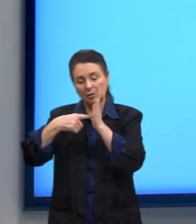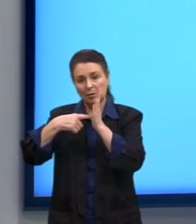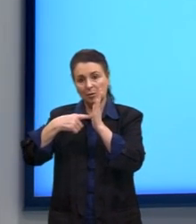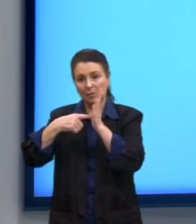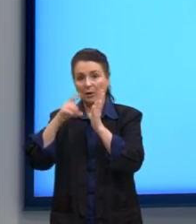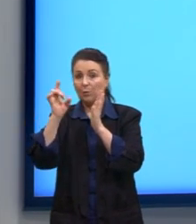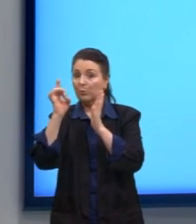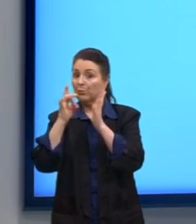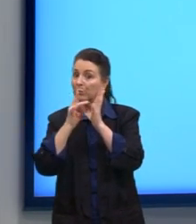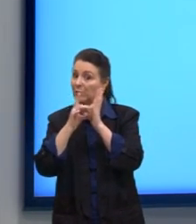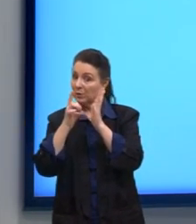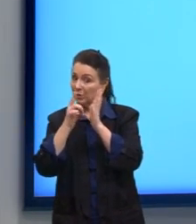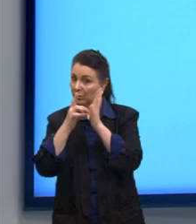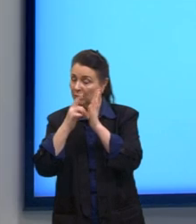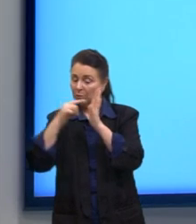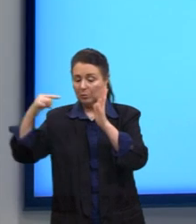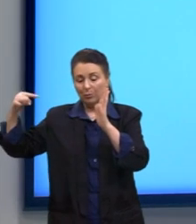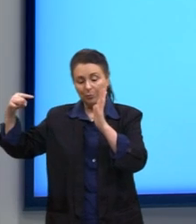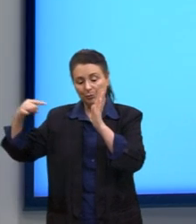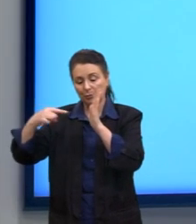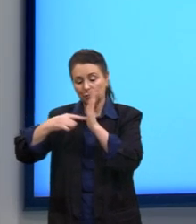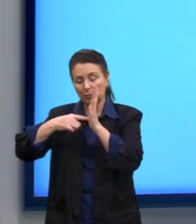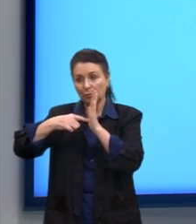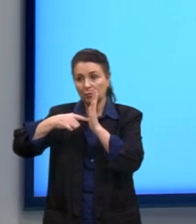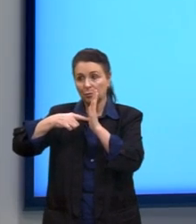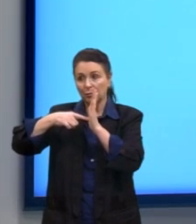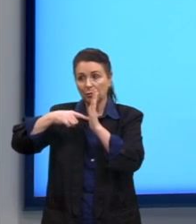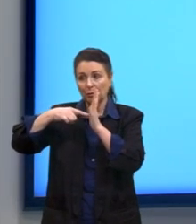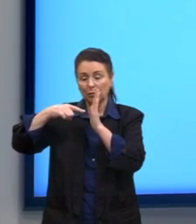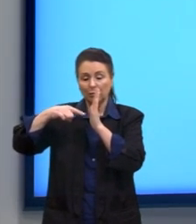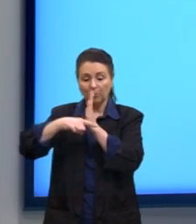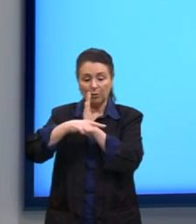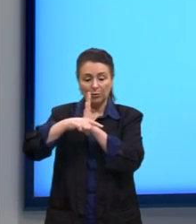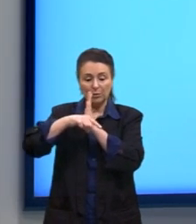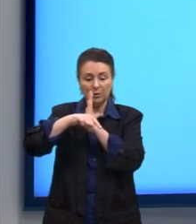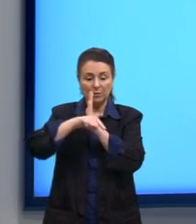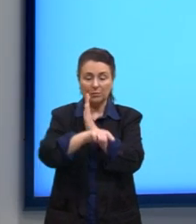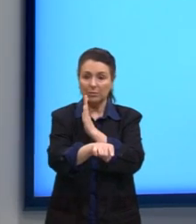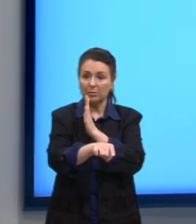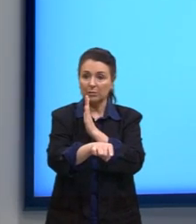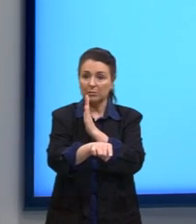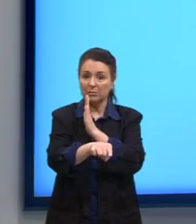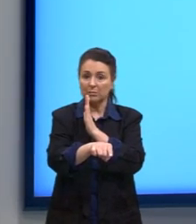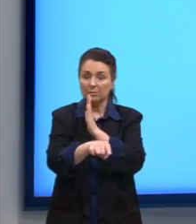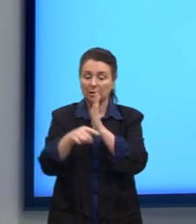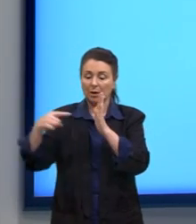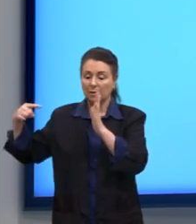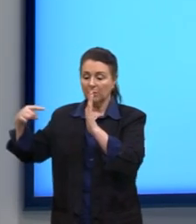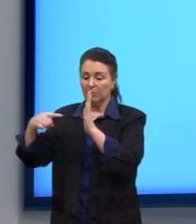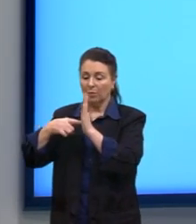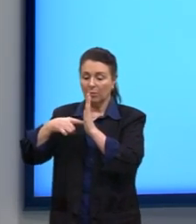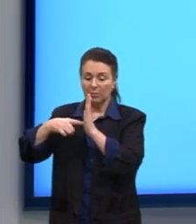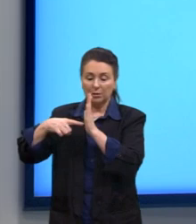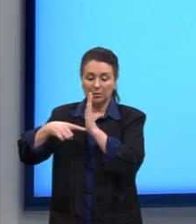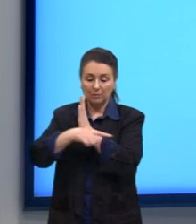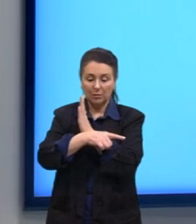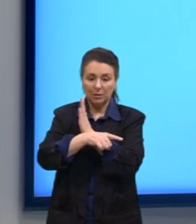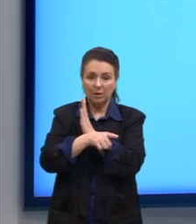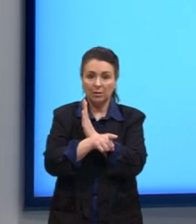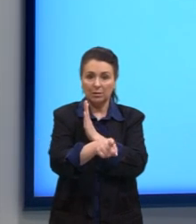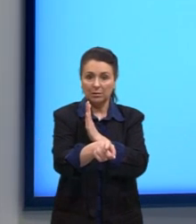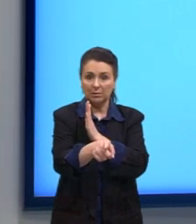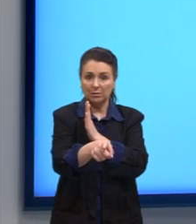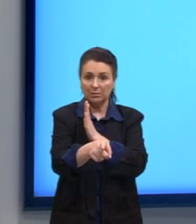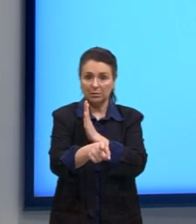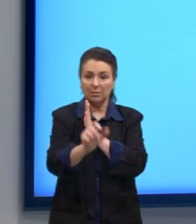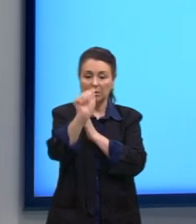por exemplo e a gente vai voltar para o meio anterior a gente vai sair de novo aqui no ar então eu